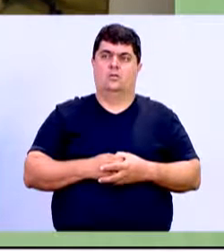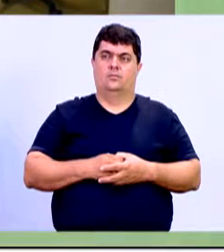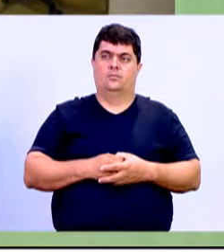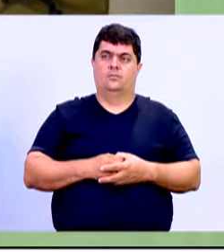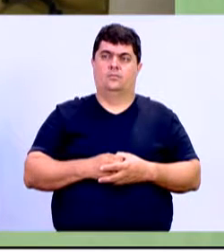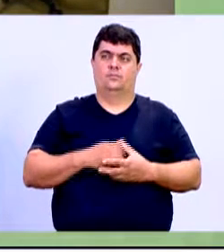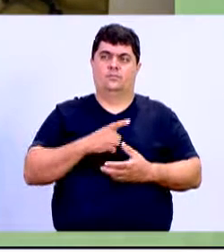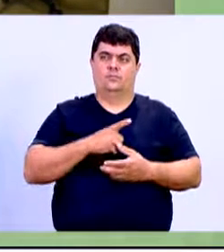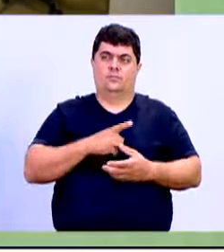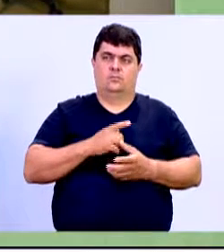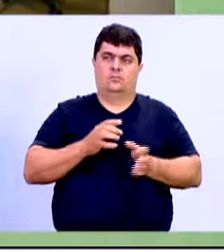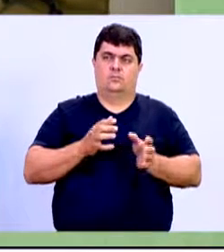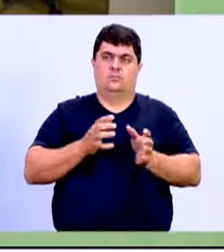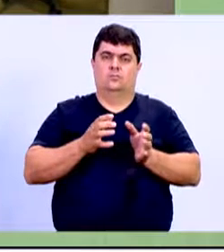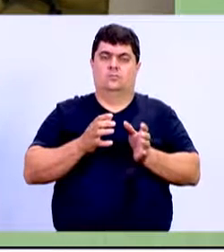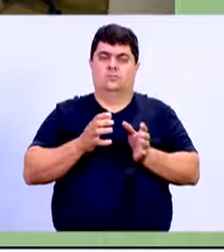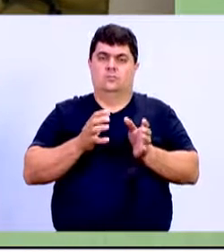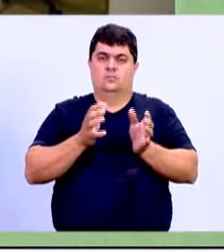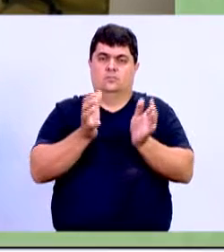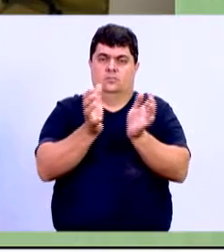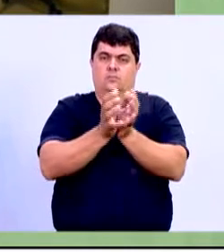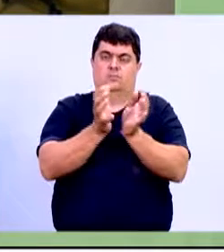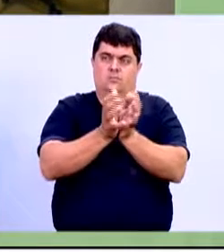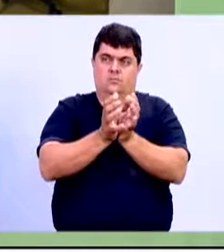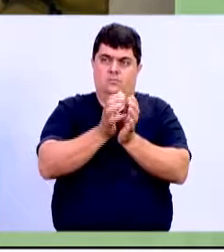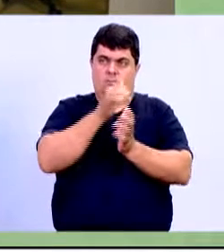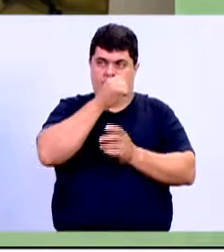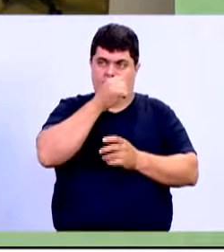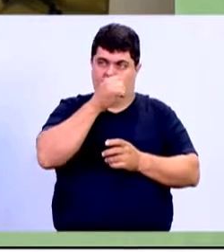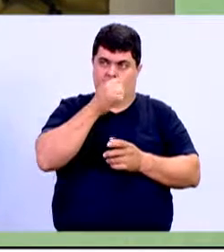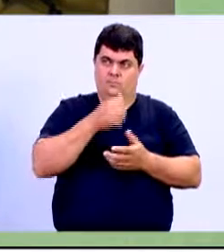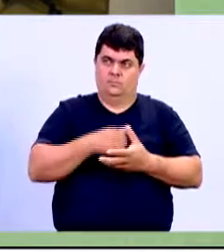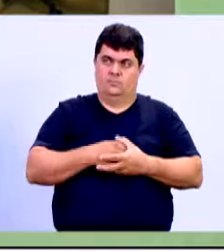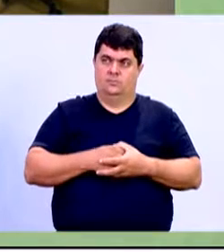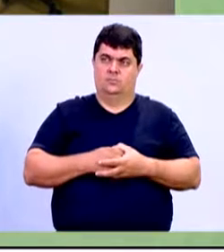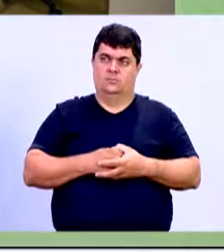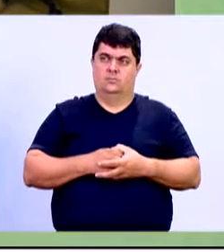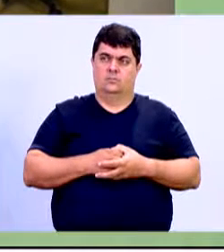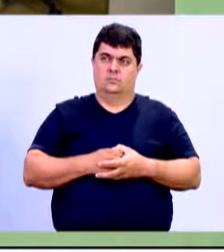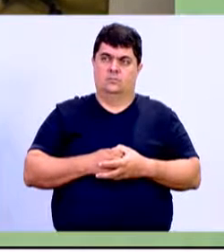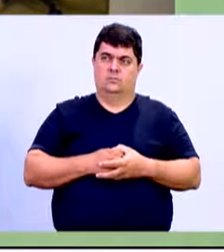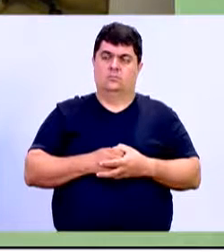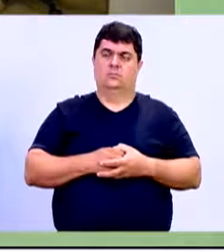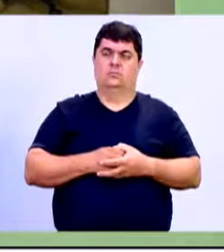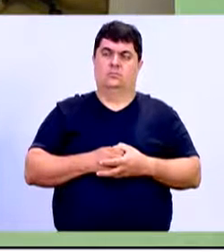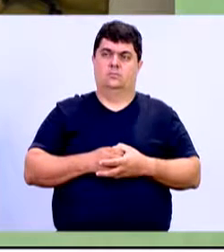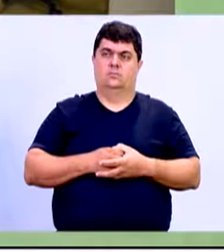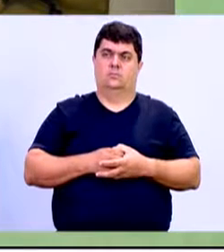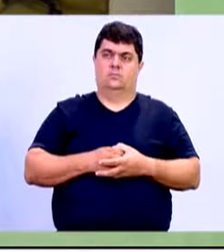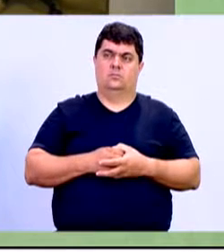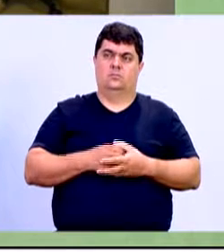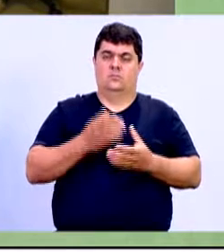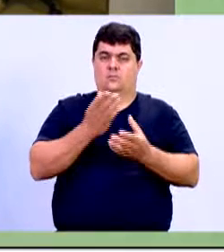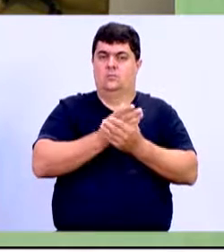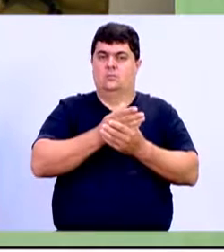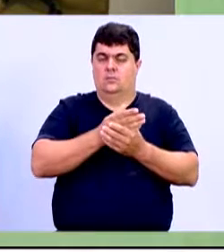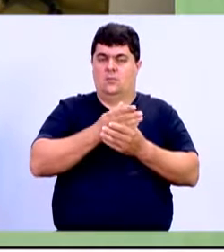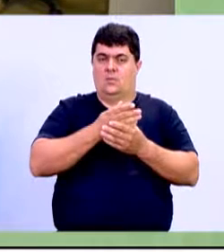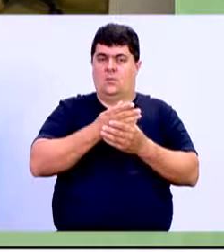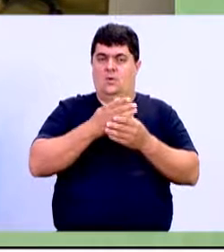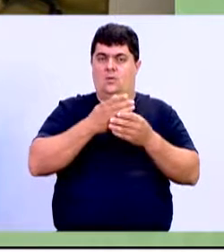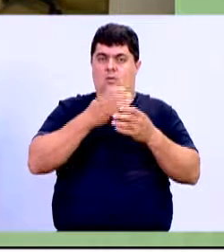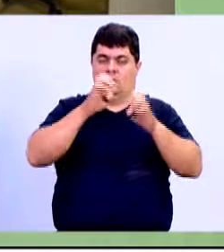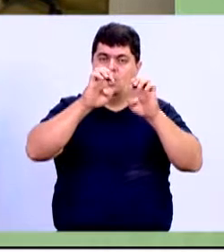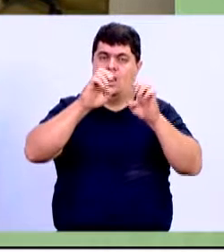Aqui, então, como eu tinha falado na imagem anterior, nós tínhamos o time do processo eletrônico. Esse